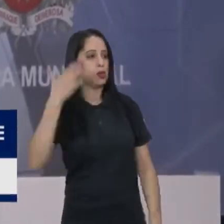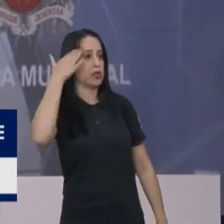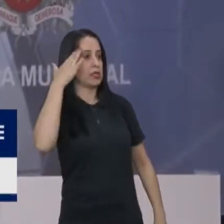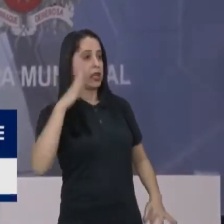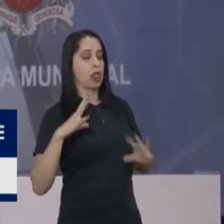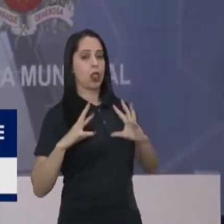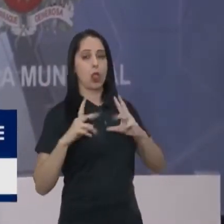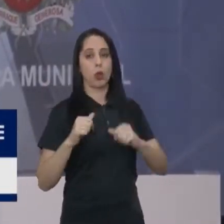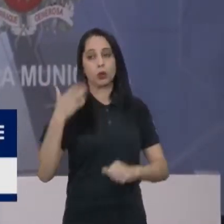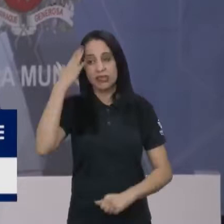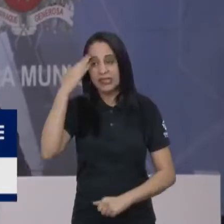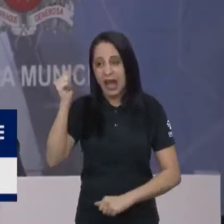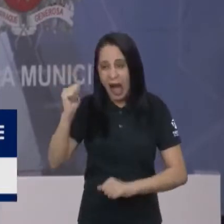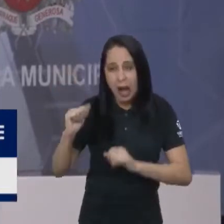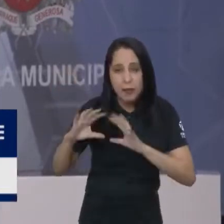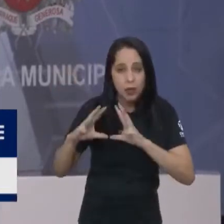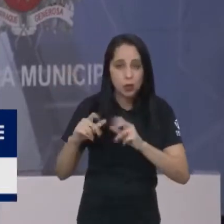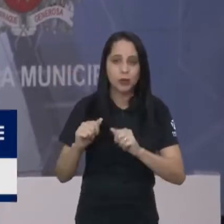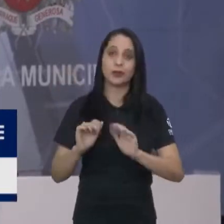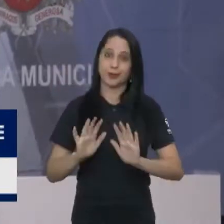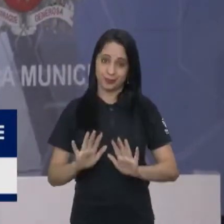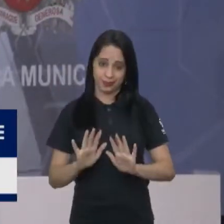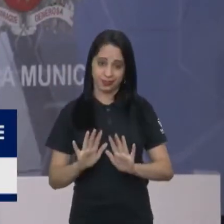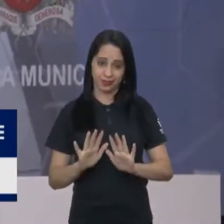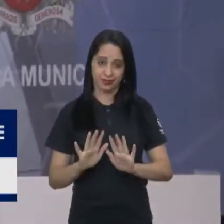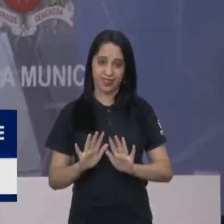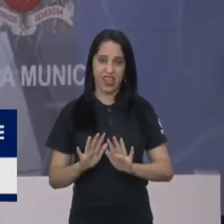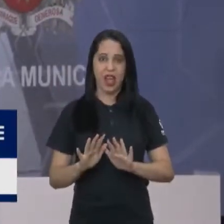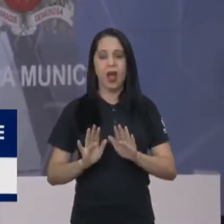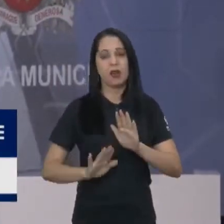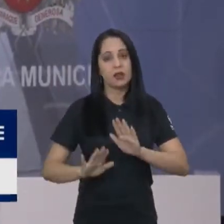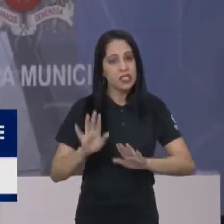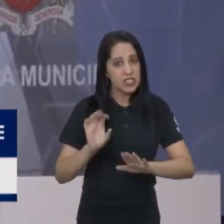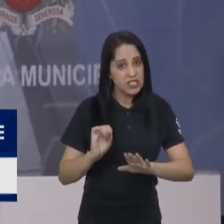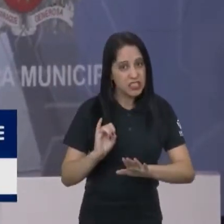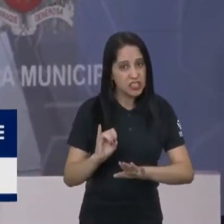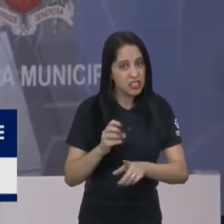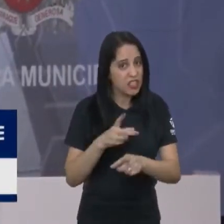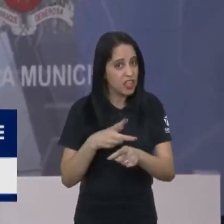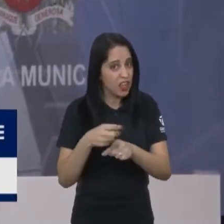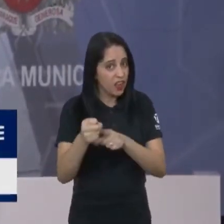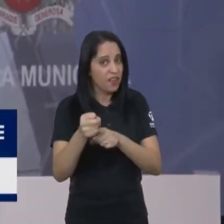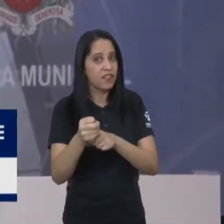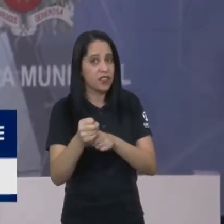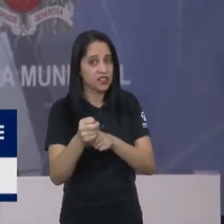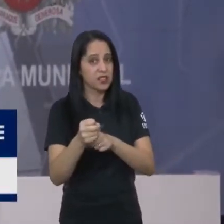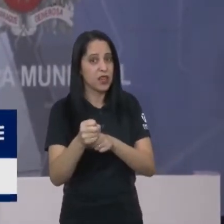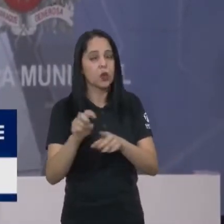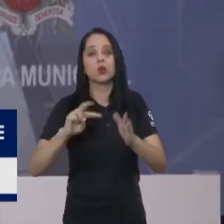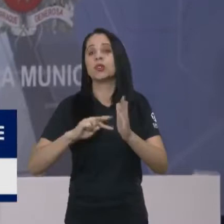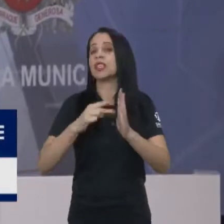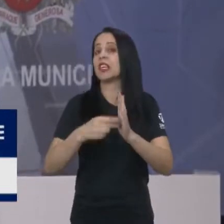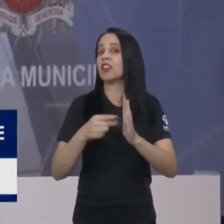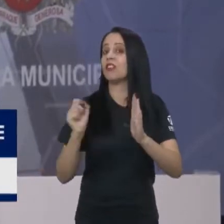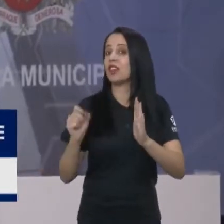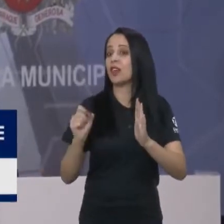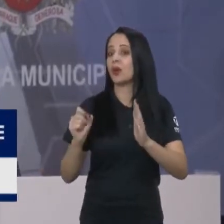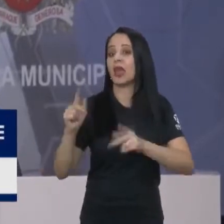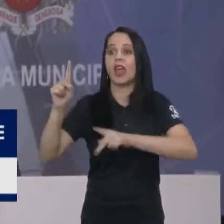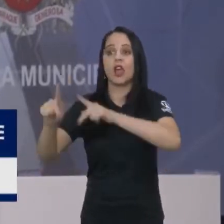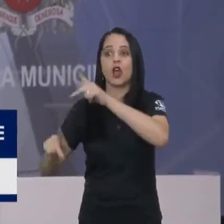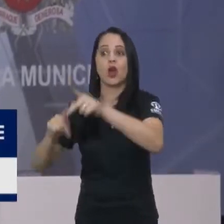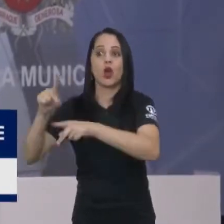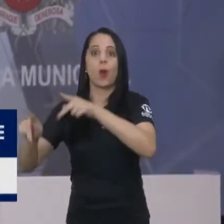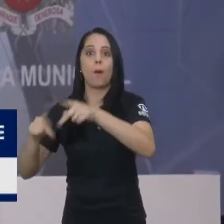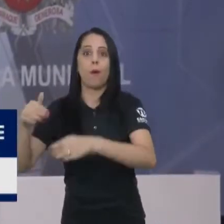eleição, né? Você, o grupo, ganhou a eleição. Se ganhou é porque, na verdade, você tem uma procuração infinita da população, tudo está errado na prefeitura.